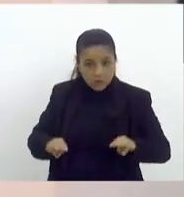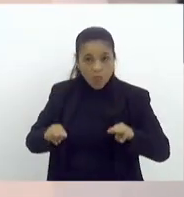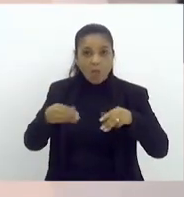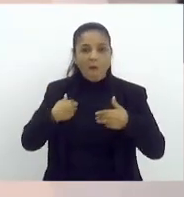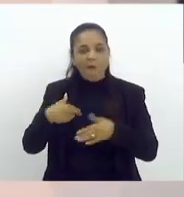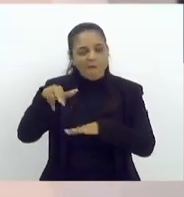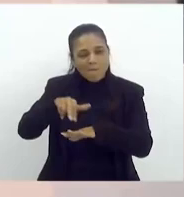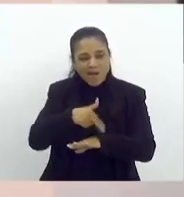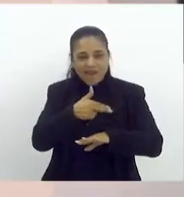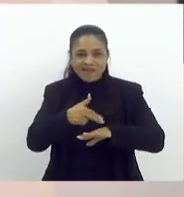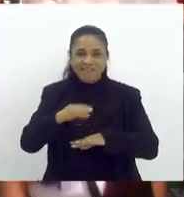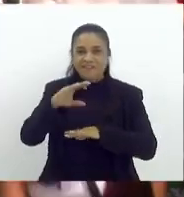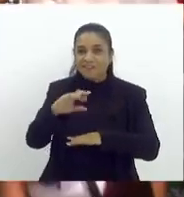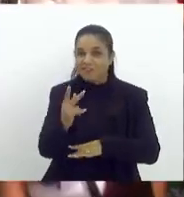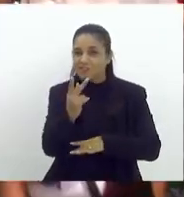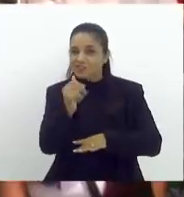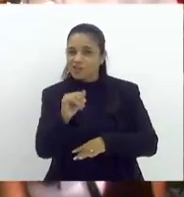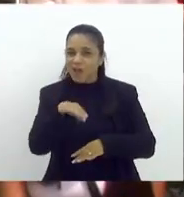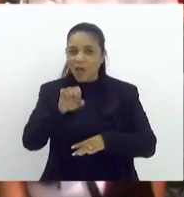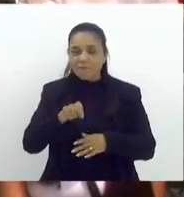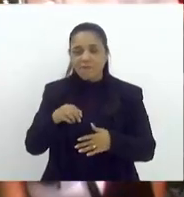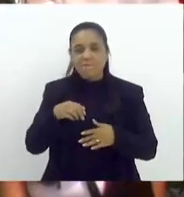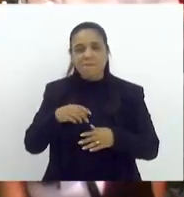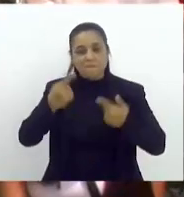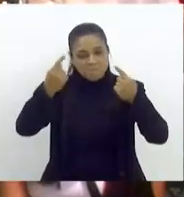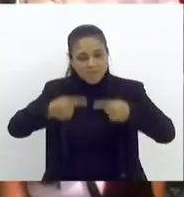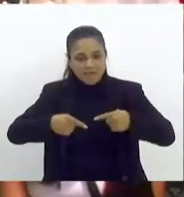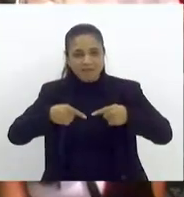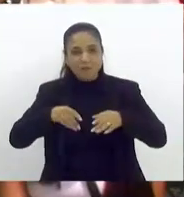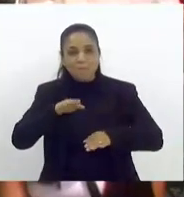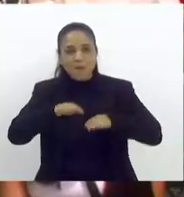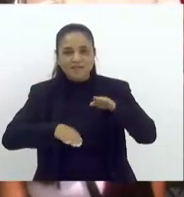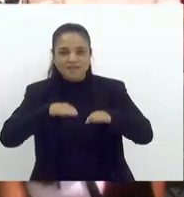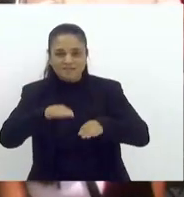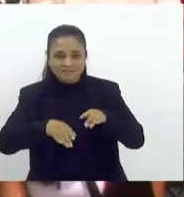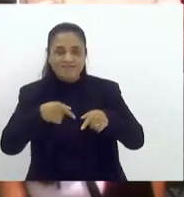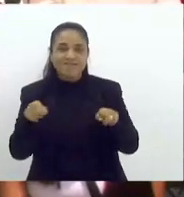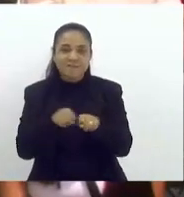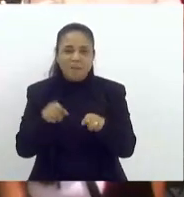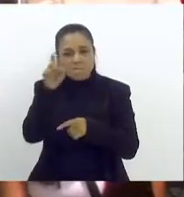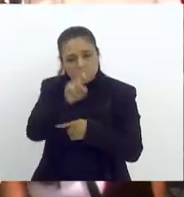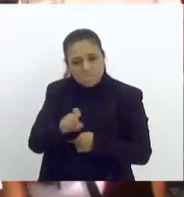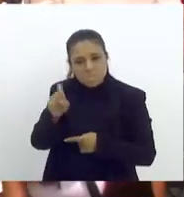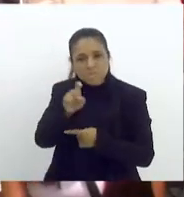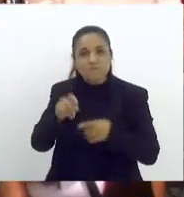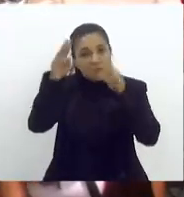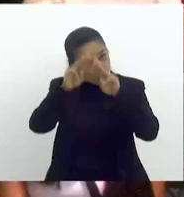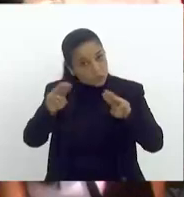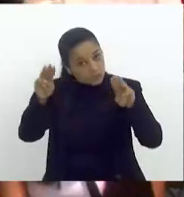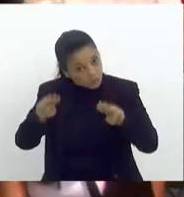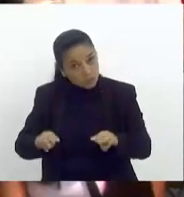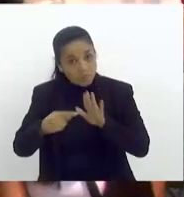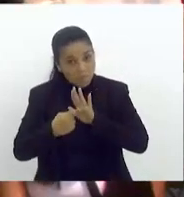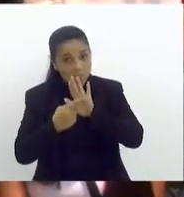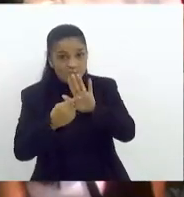baile charme para o museu Batalha do Passinho para o museu Tropa da Nike levar pichação pro Museu porque a arte nação que